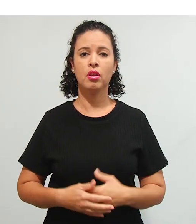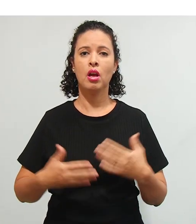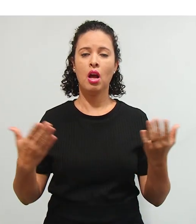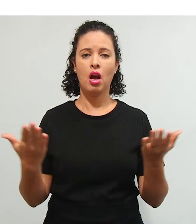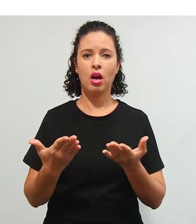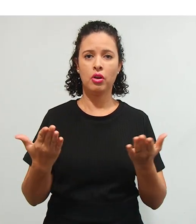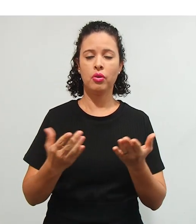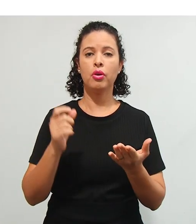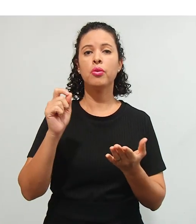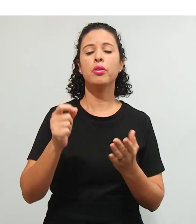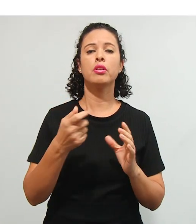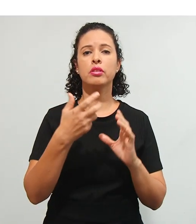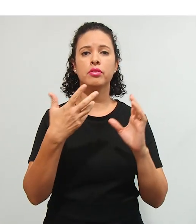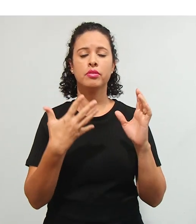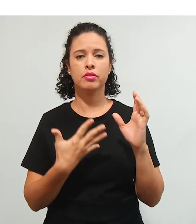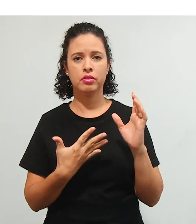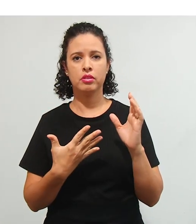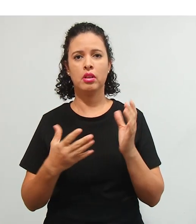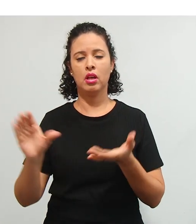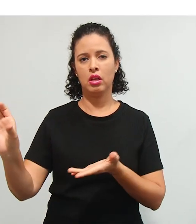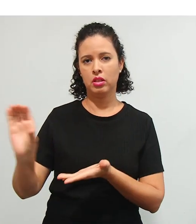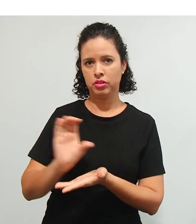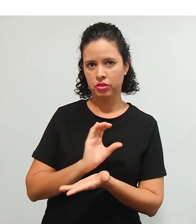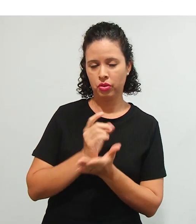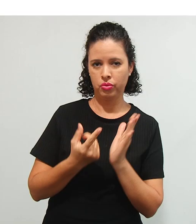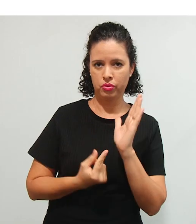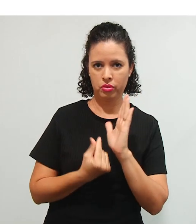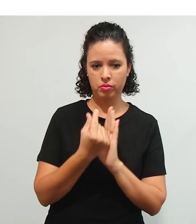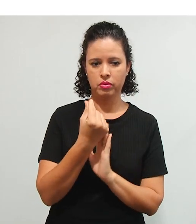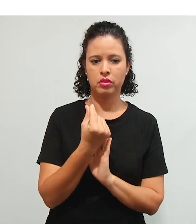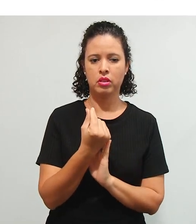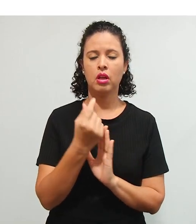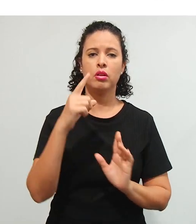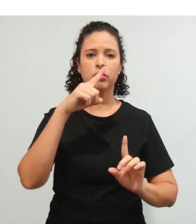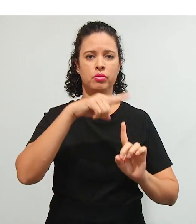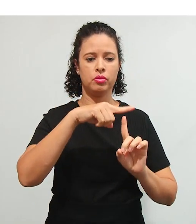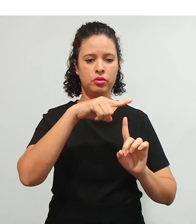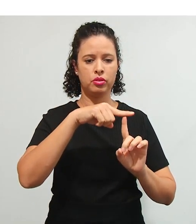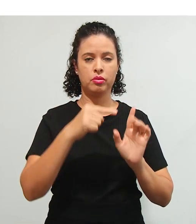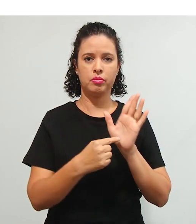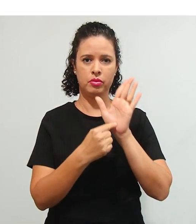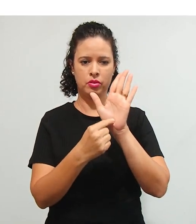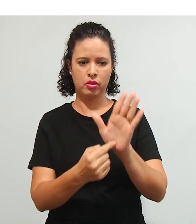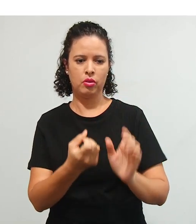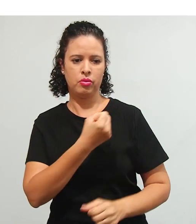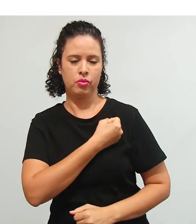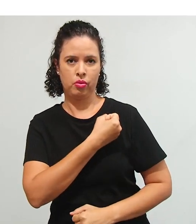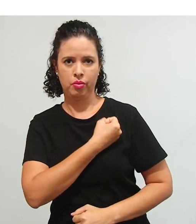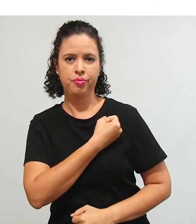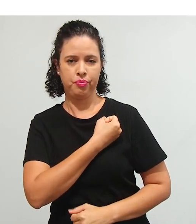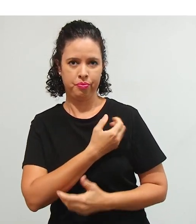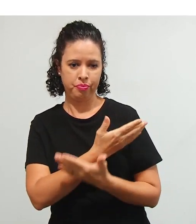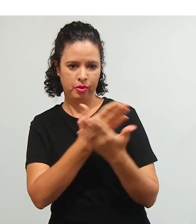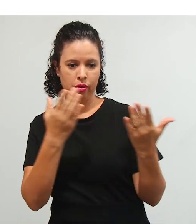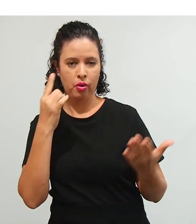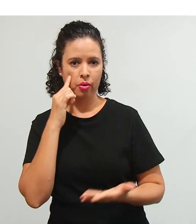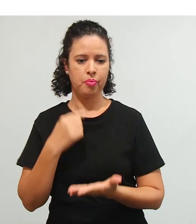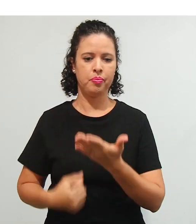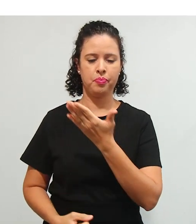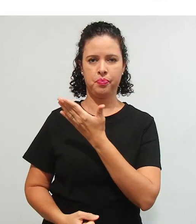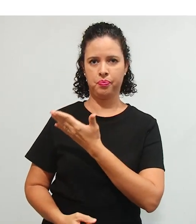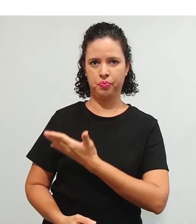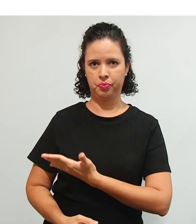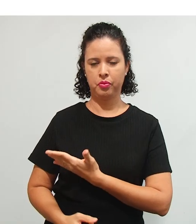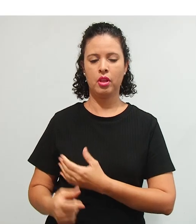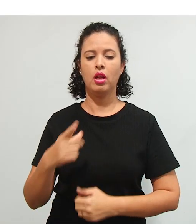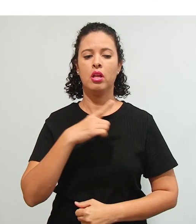vamos agora à classificação da receita orçamentária por natureza, apresentando aqui os códigos para vocês, todos eles.